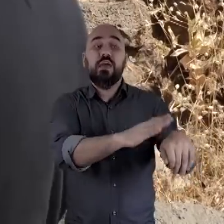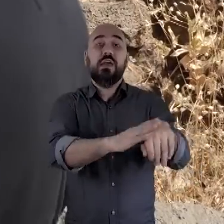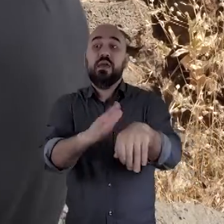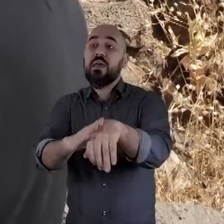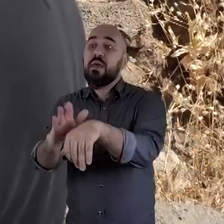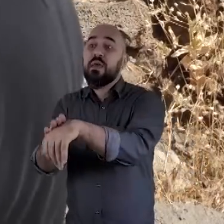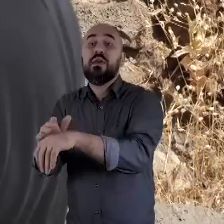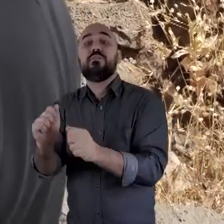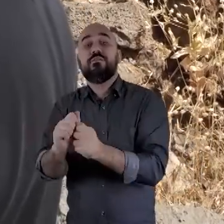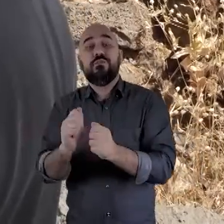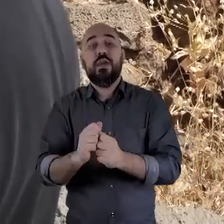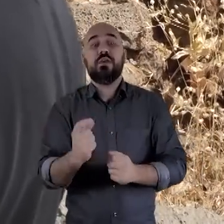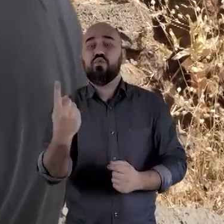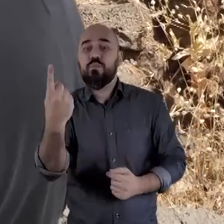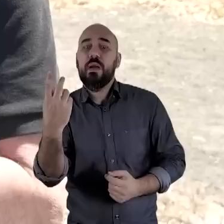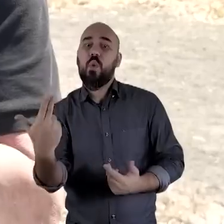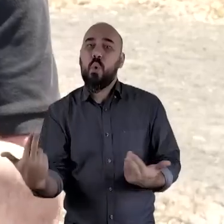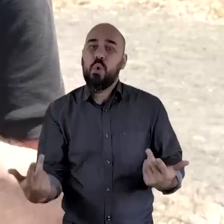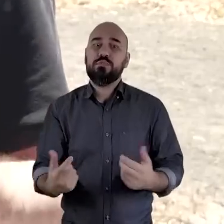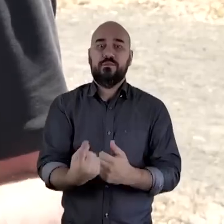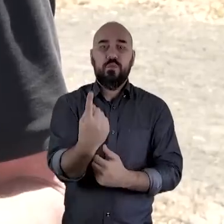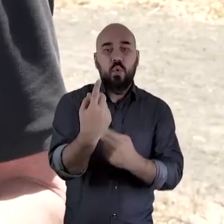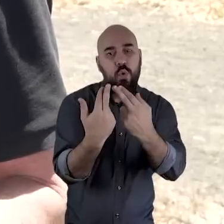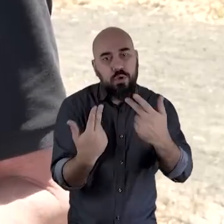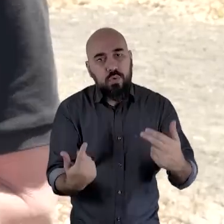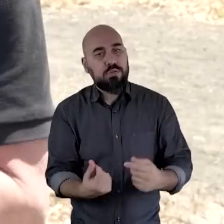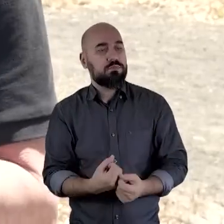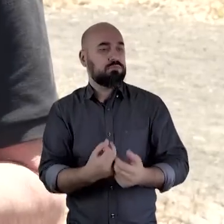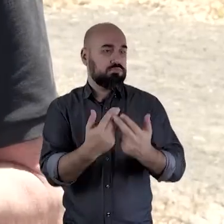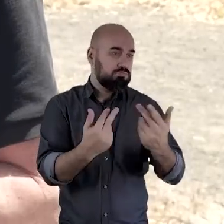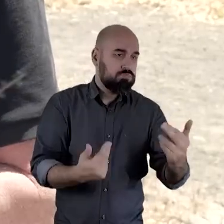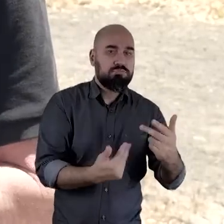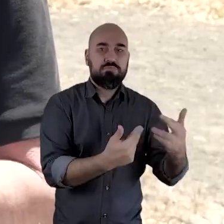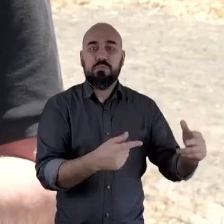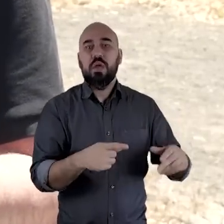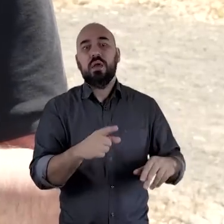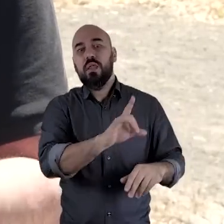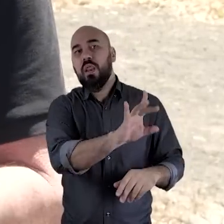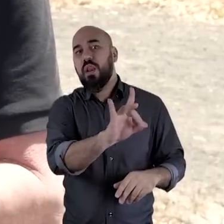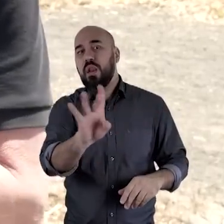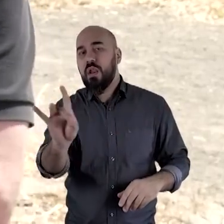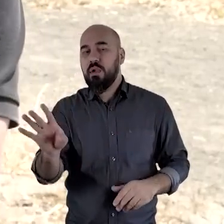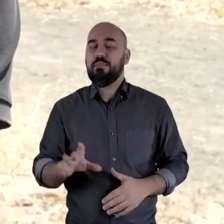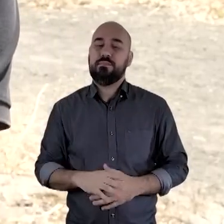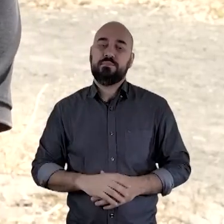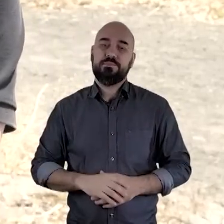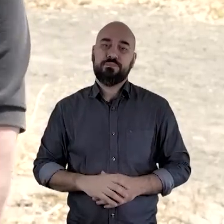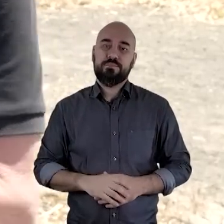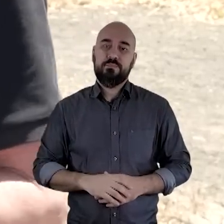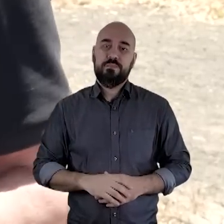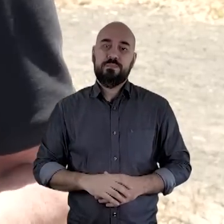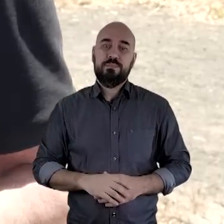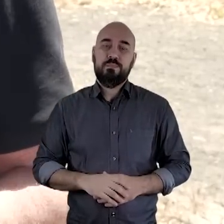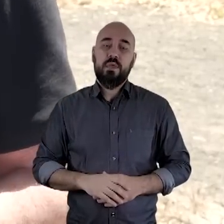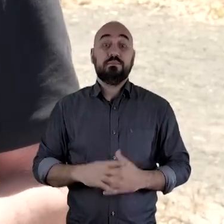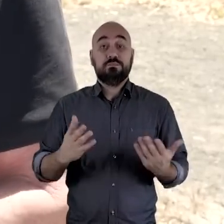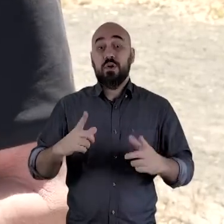Então, o deus da lua era o grande criador do universo na cultura mesopotâmica.